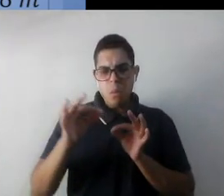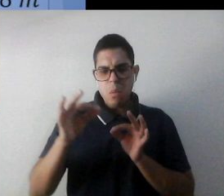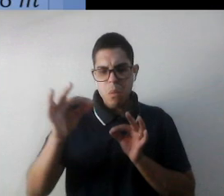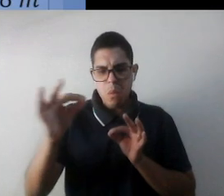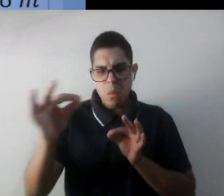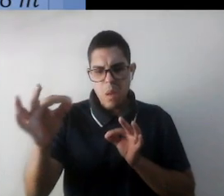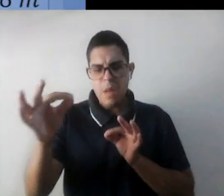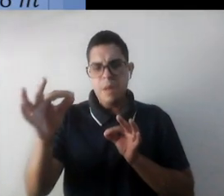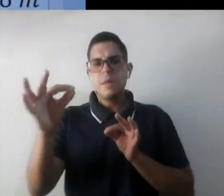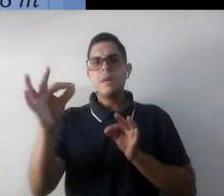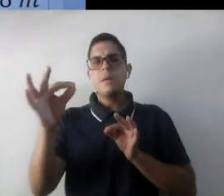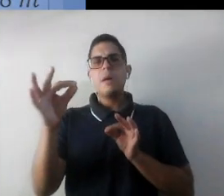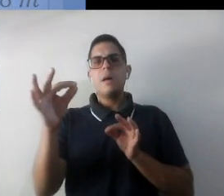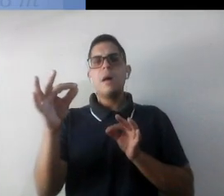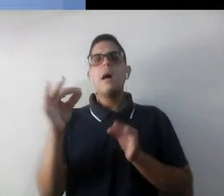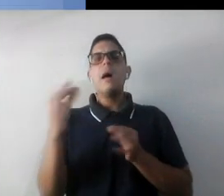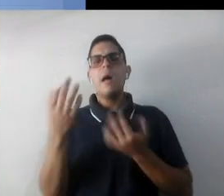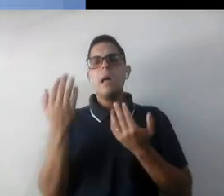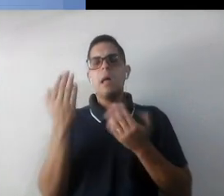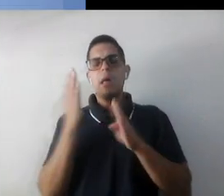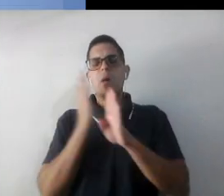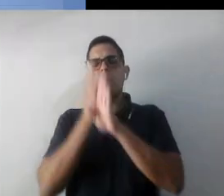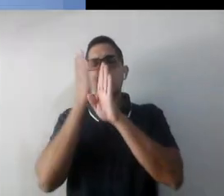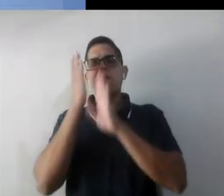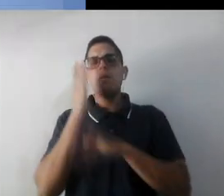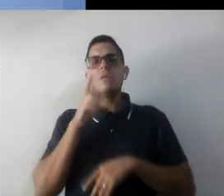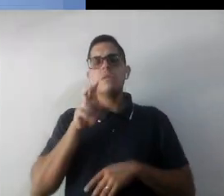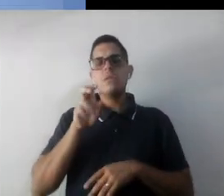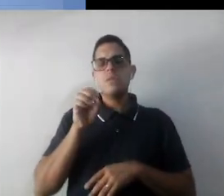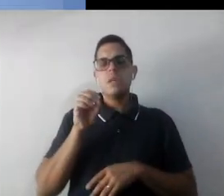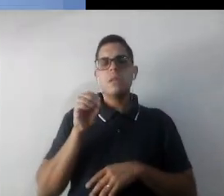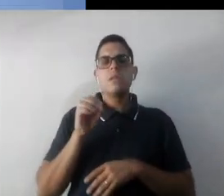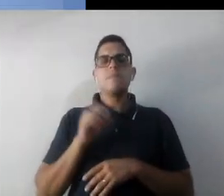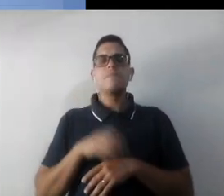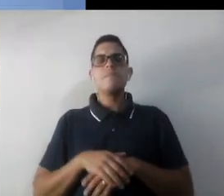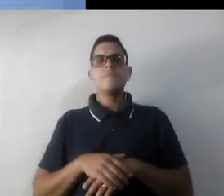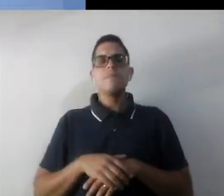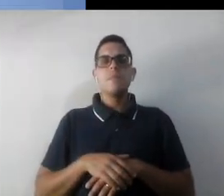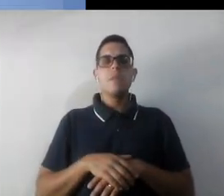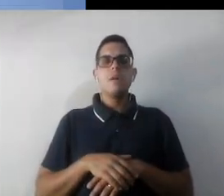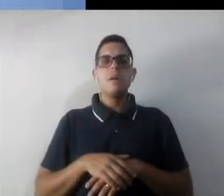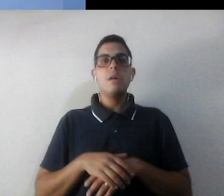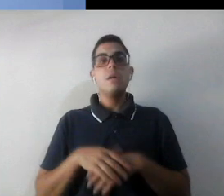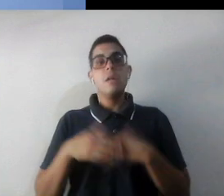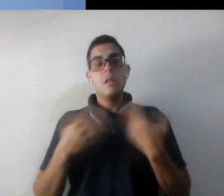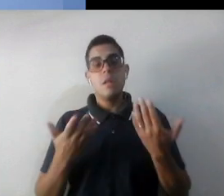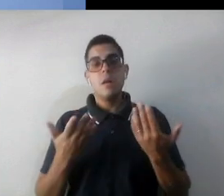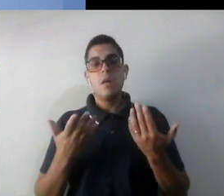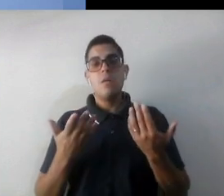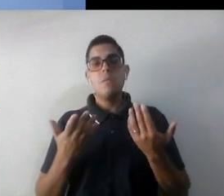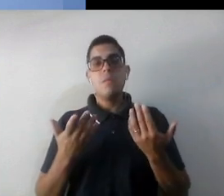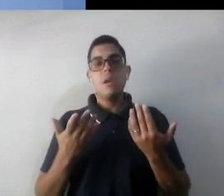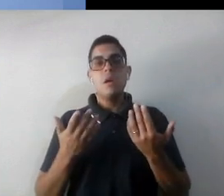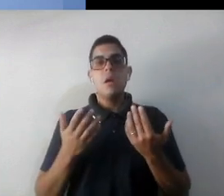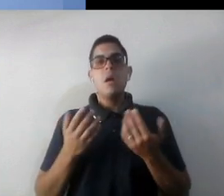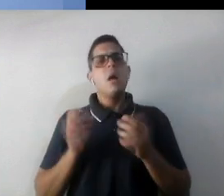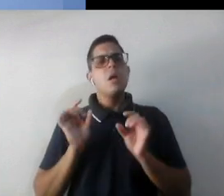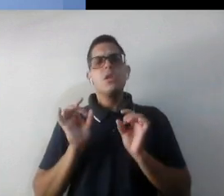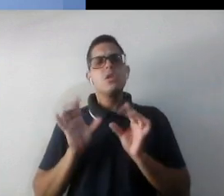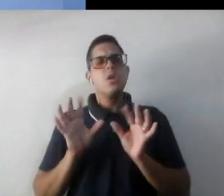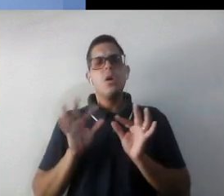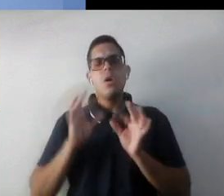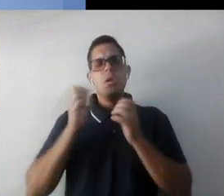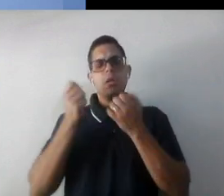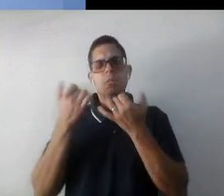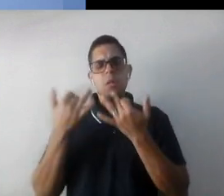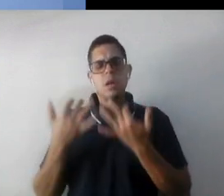que você quer. Bom, A aula de hoje era essa. Espero que vocês